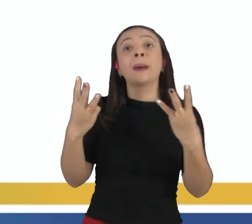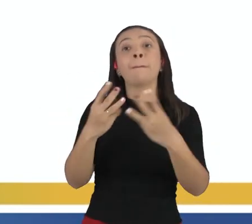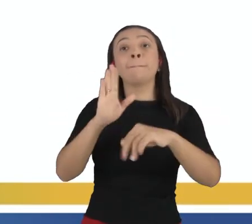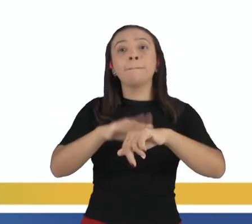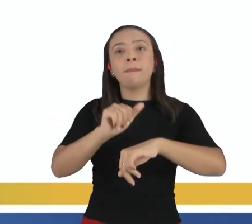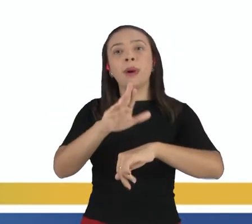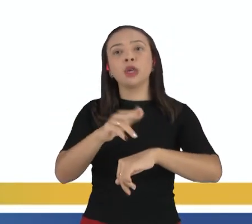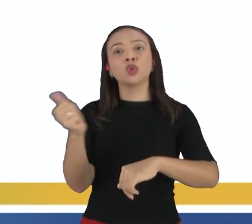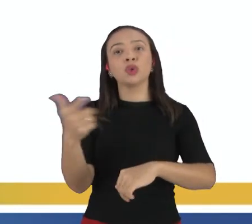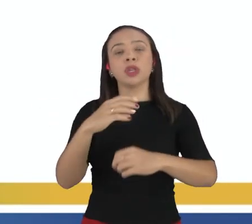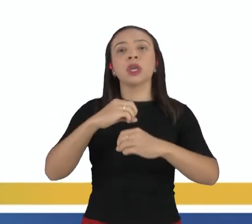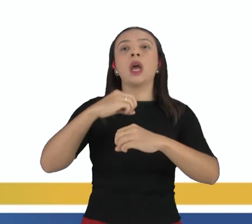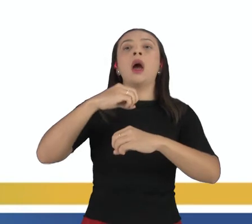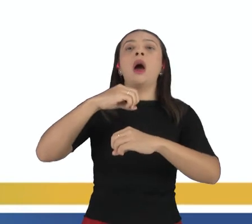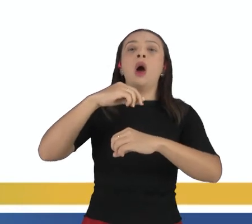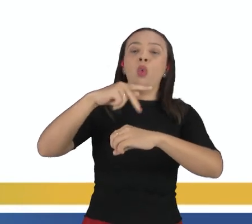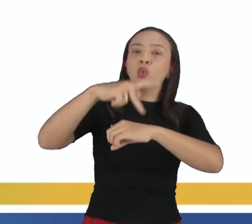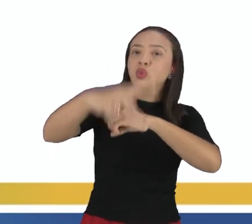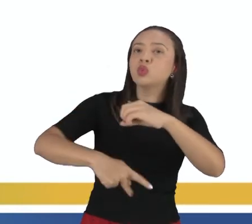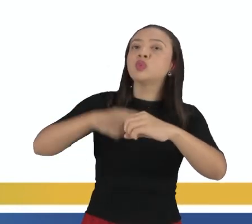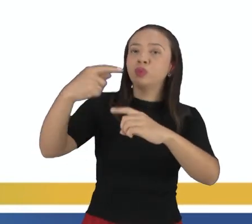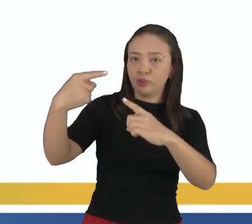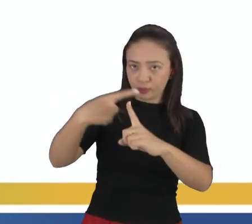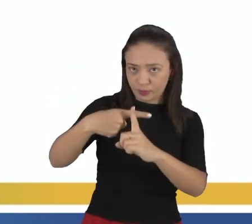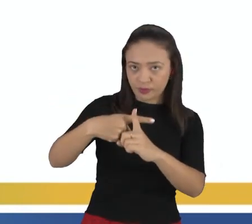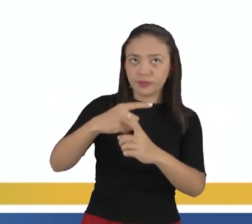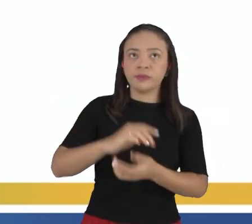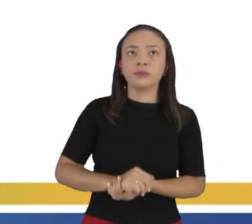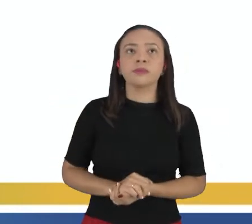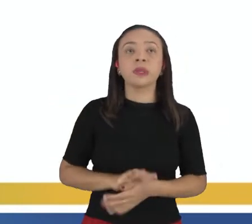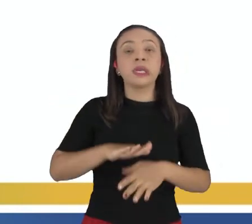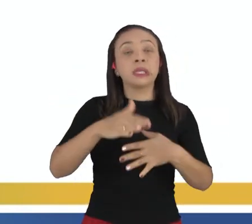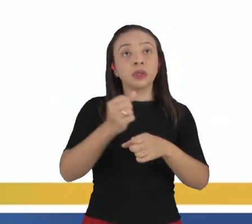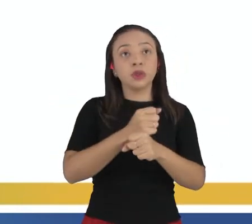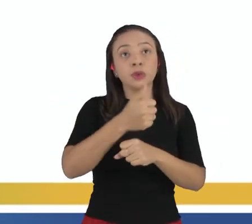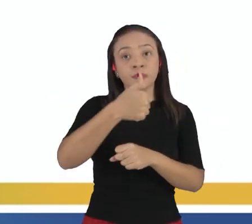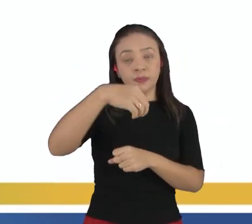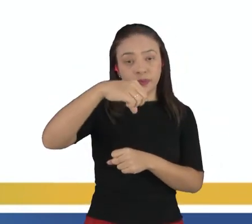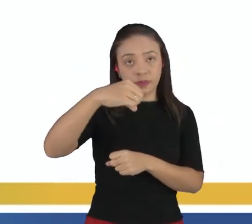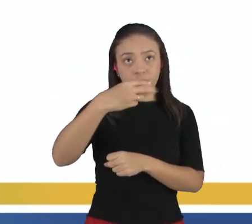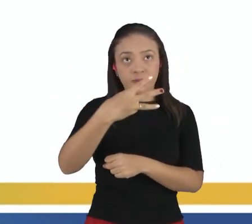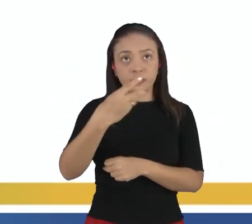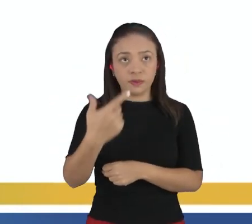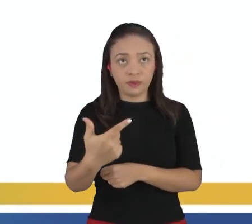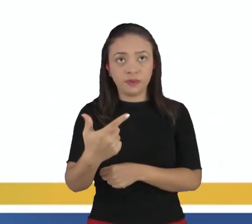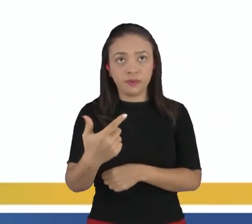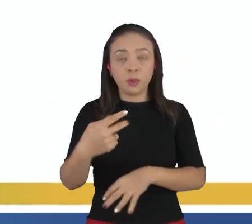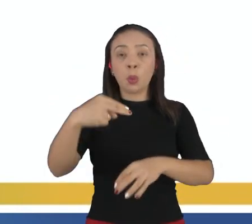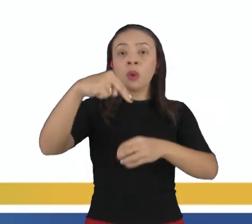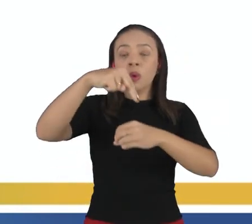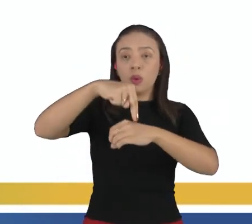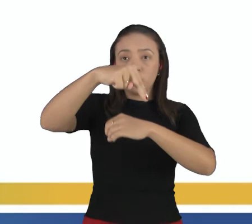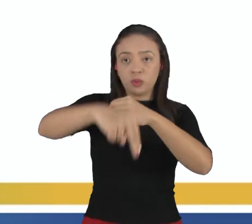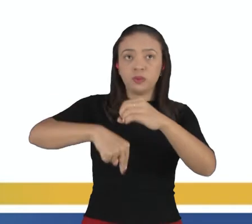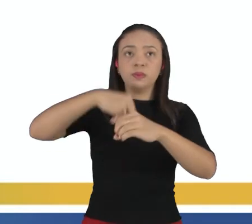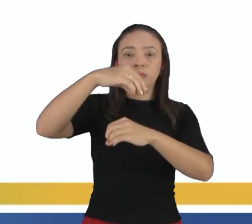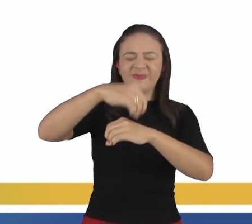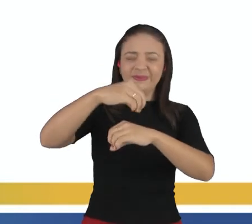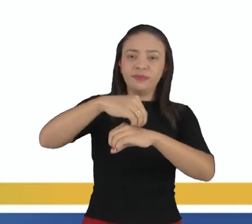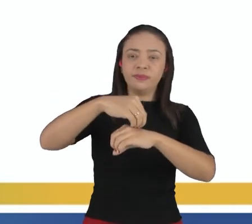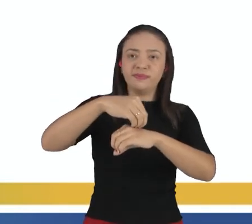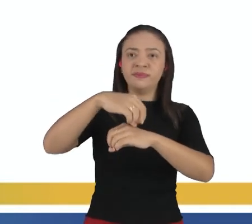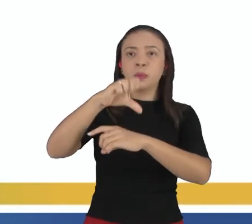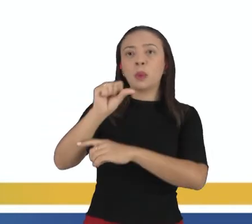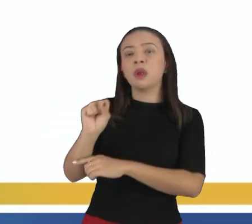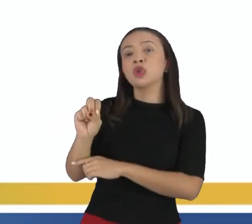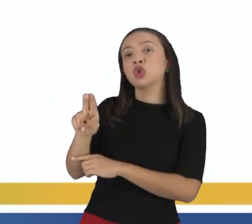desse experimento, ele vem dizer que em 1932, os nêutrons são partículas subatômicas